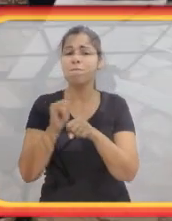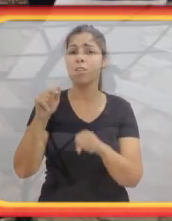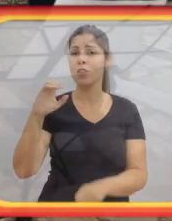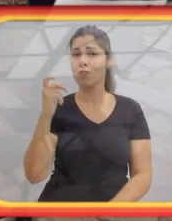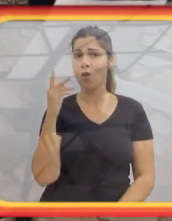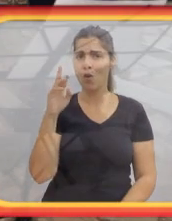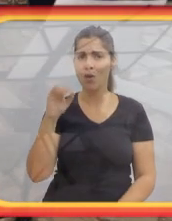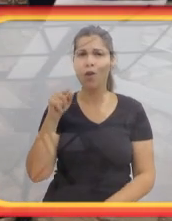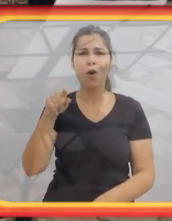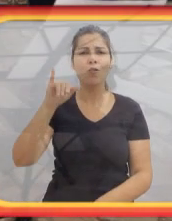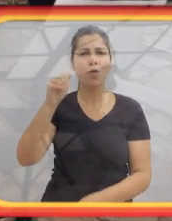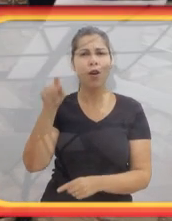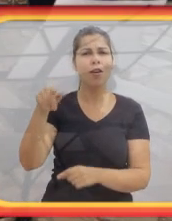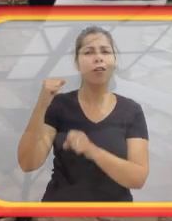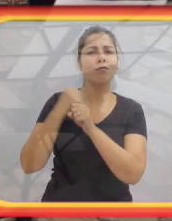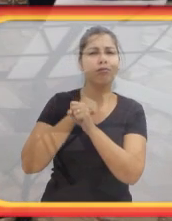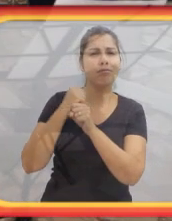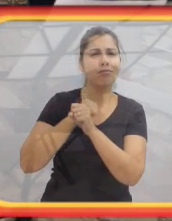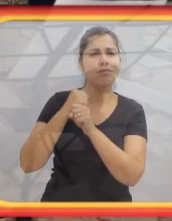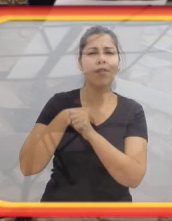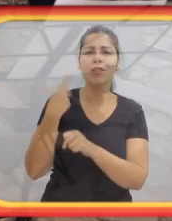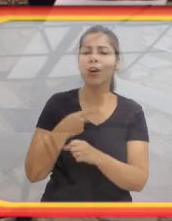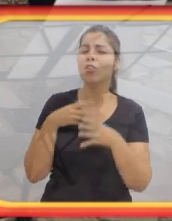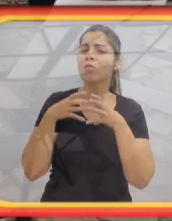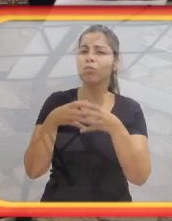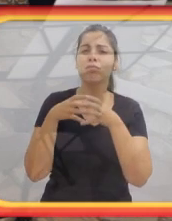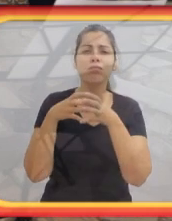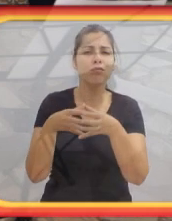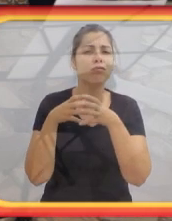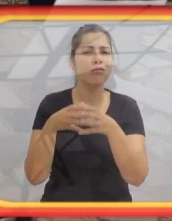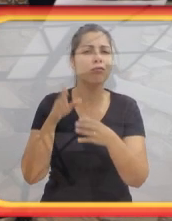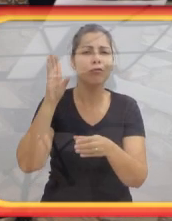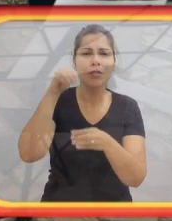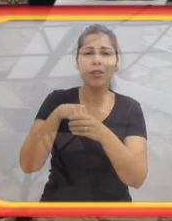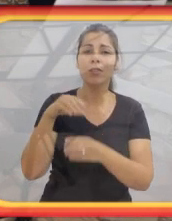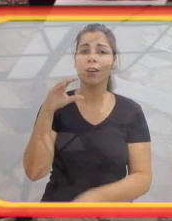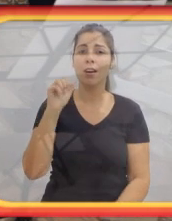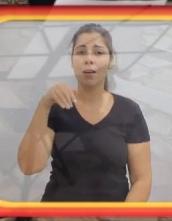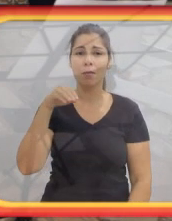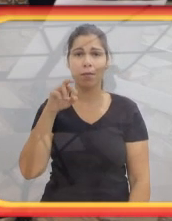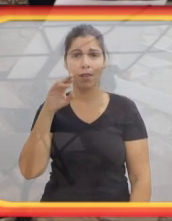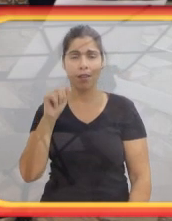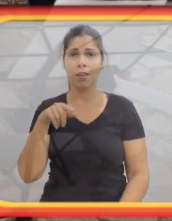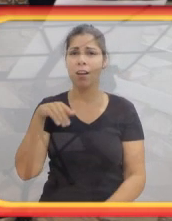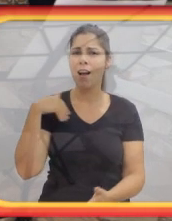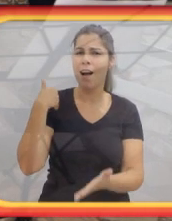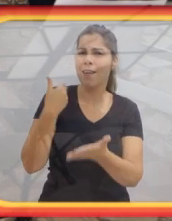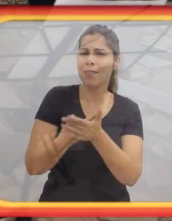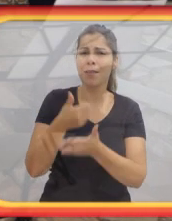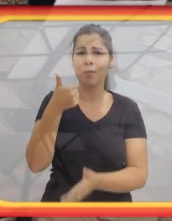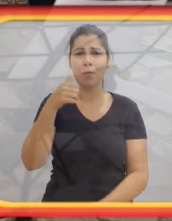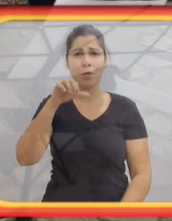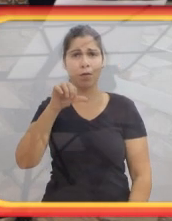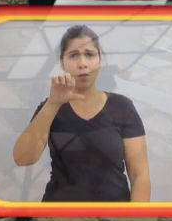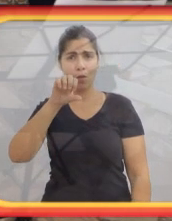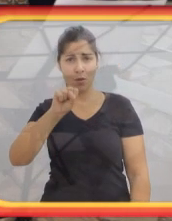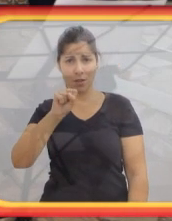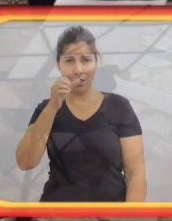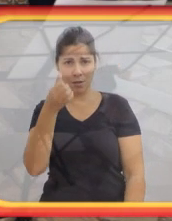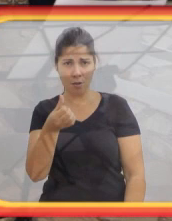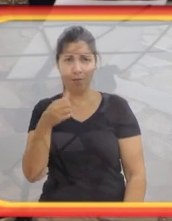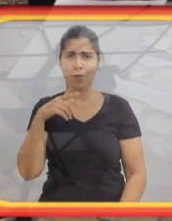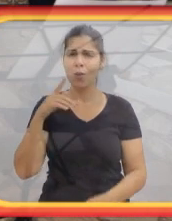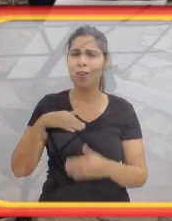de interpretação de palheta, de estilo, de choro, tudo foi o Joel nesses anos que a gente conviveu dentro